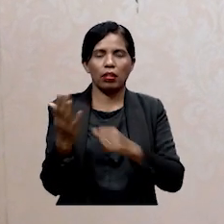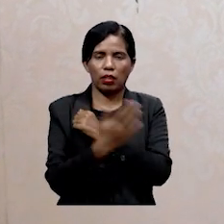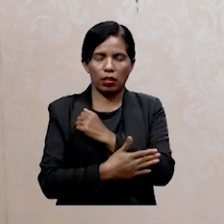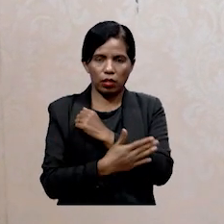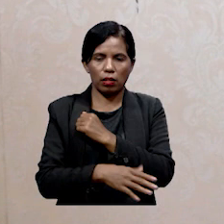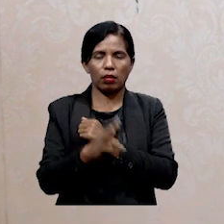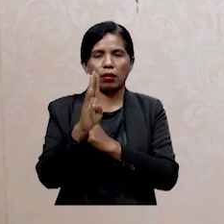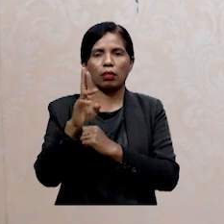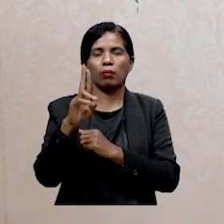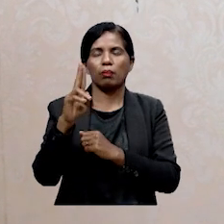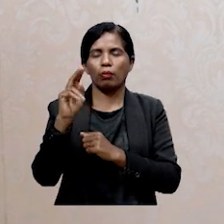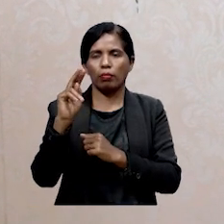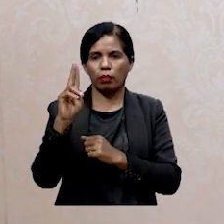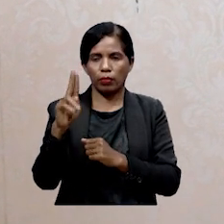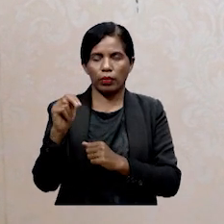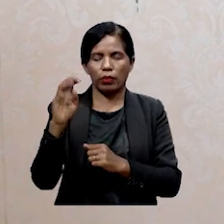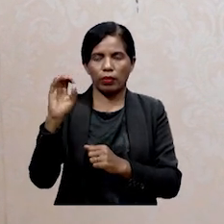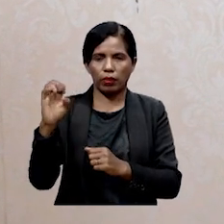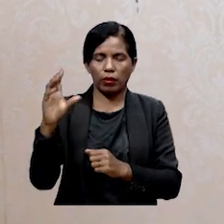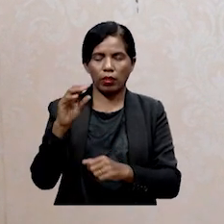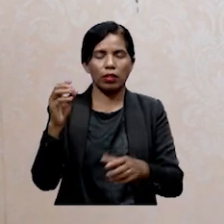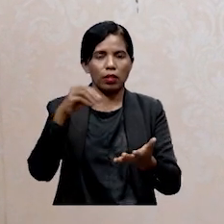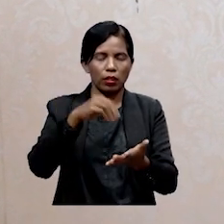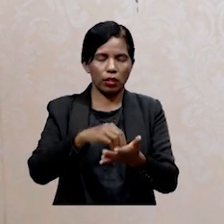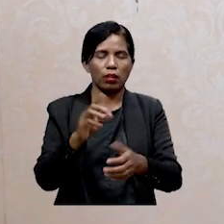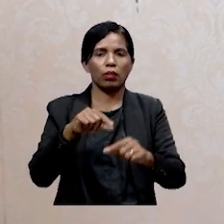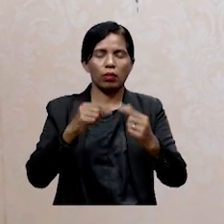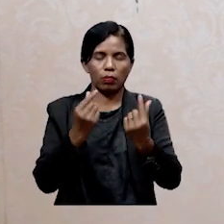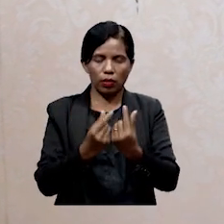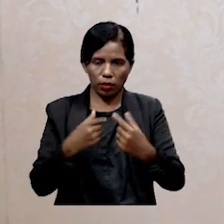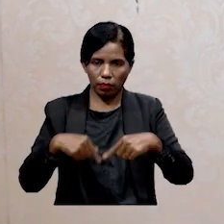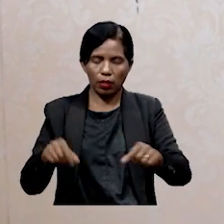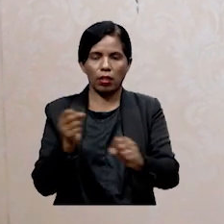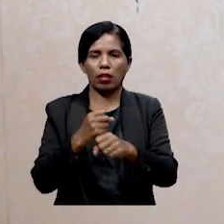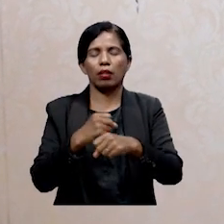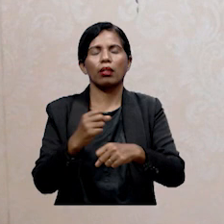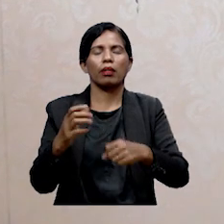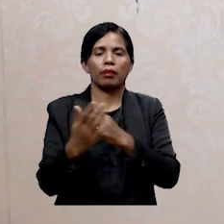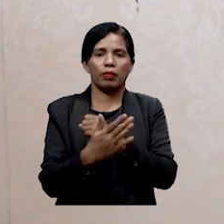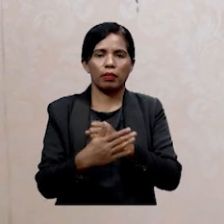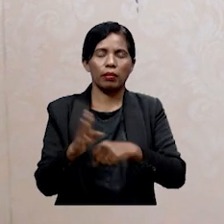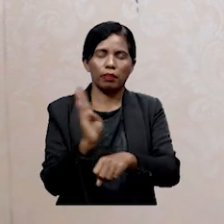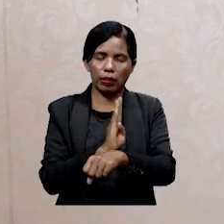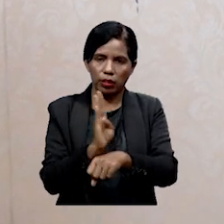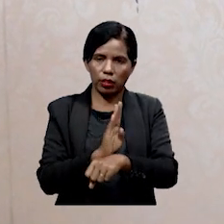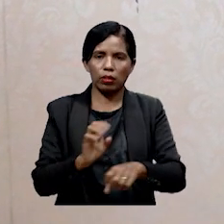Pori establece negociação e da grupo e da bala negociação o ensaio da bela